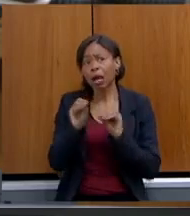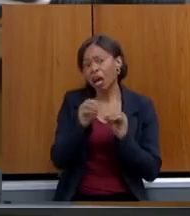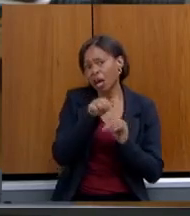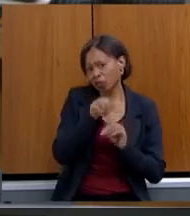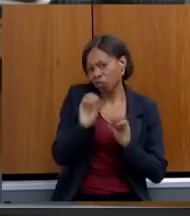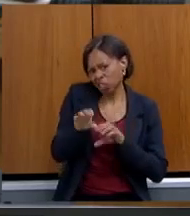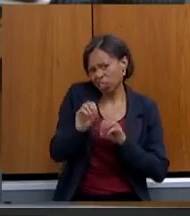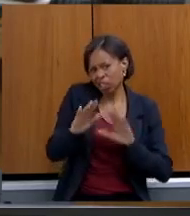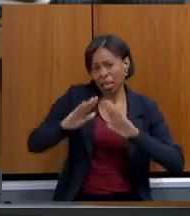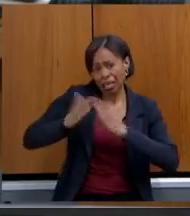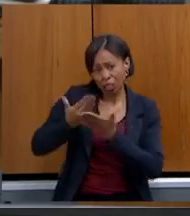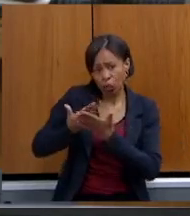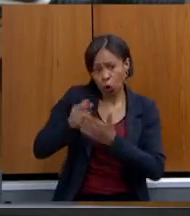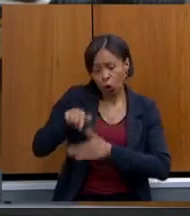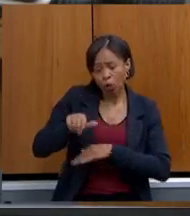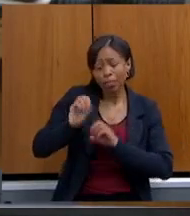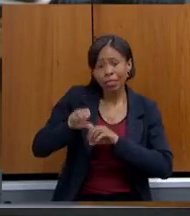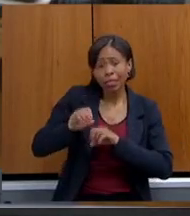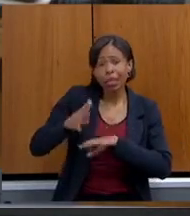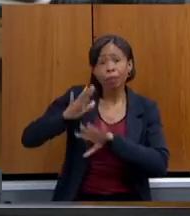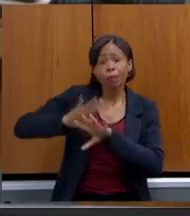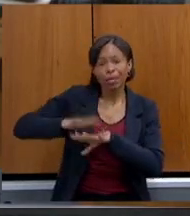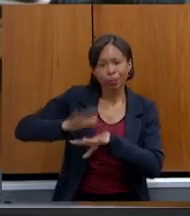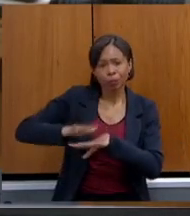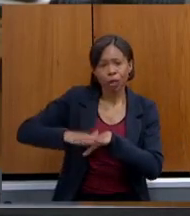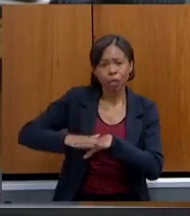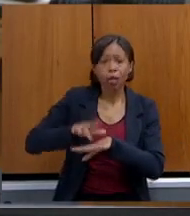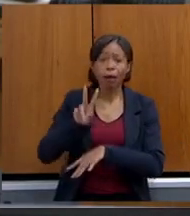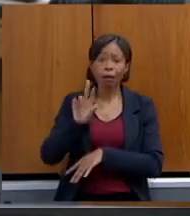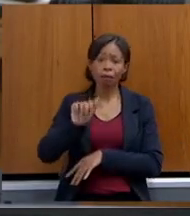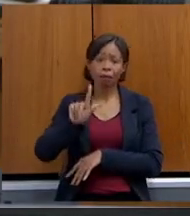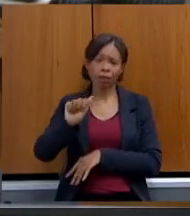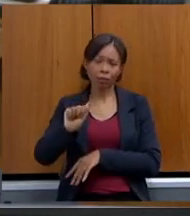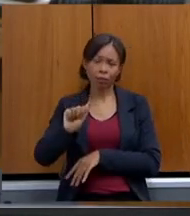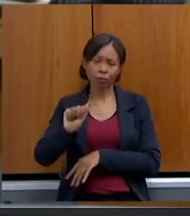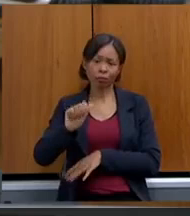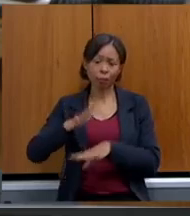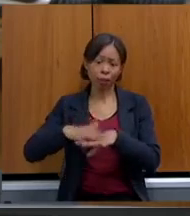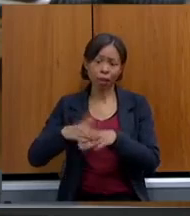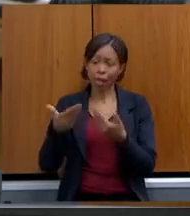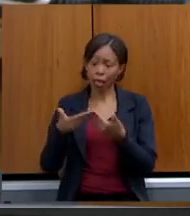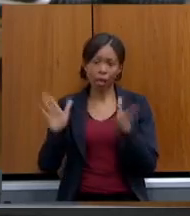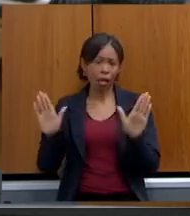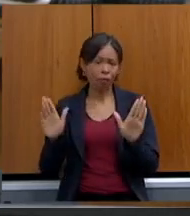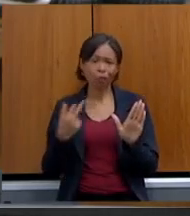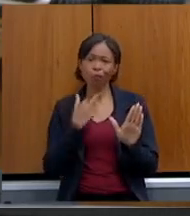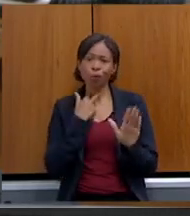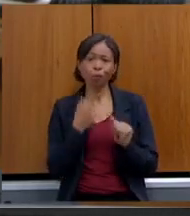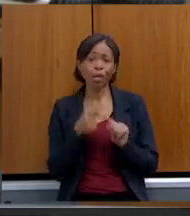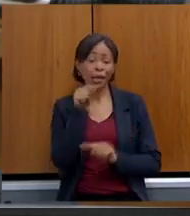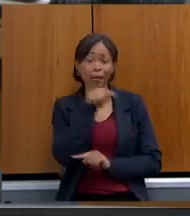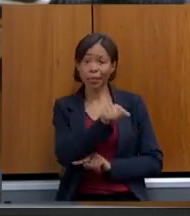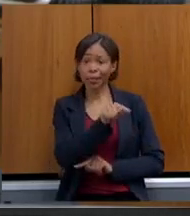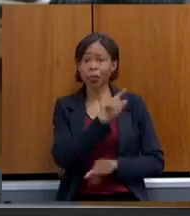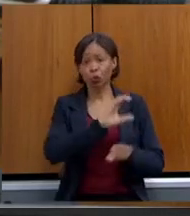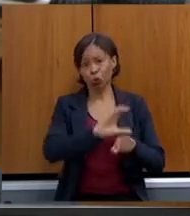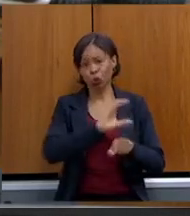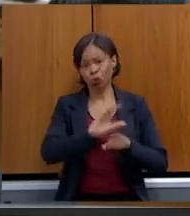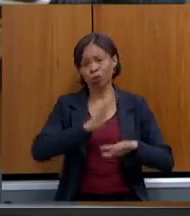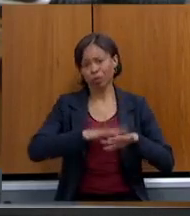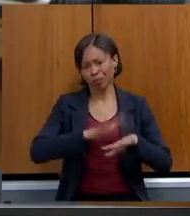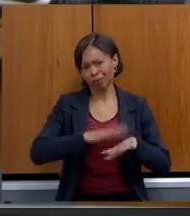nessa escola eu não posso deixar a vaga de matemática aberta uma vez que esse profissional cursou matemática ele fez uma longa